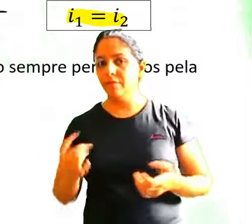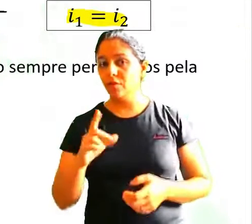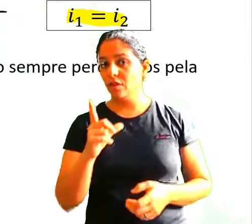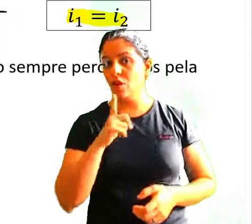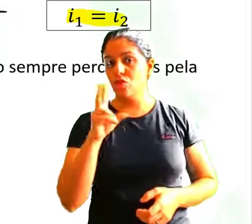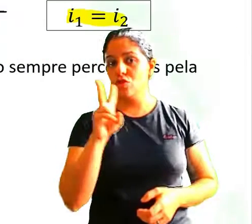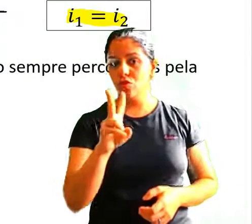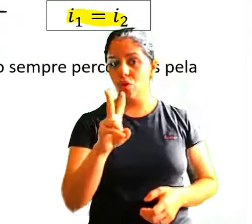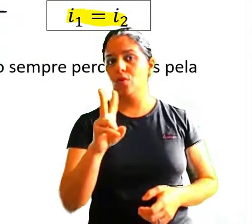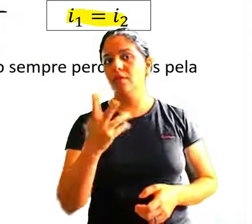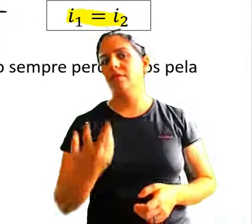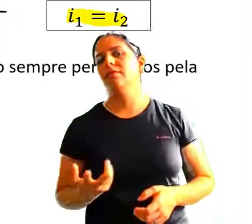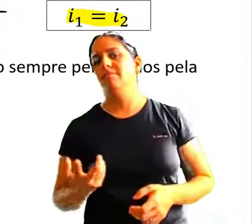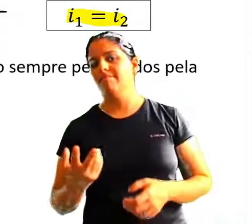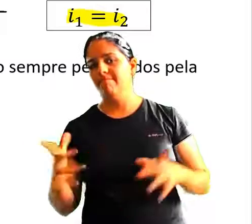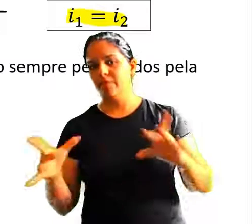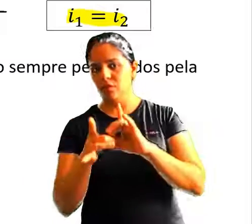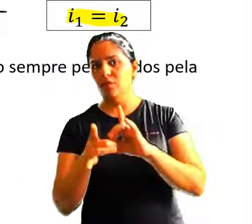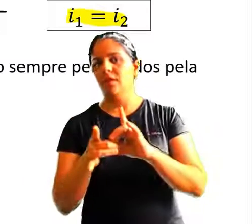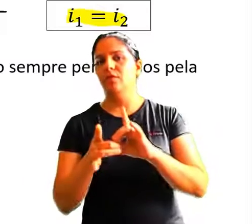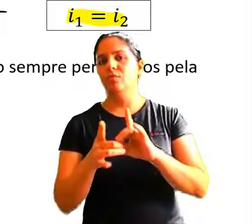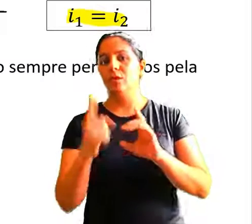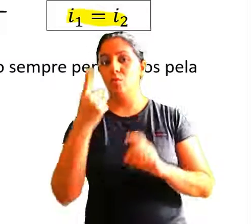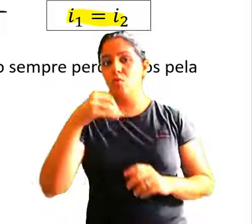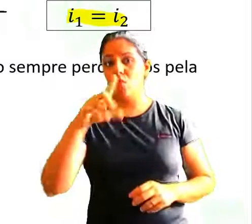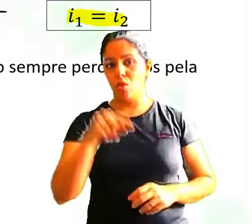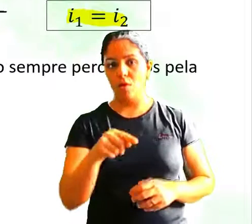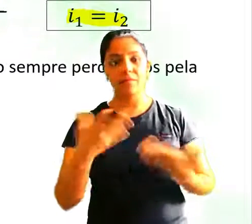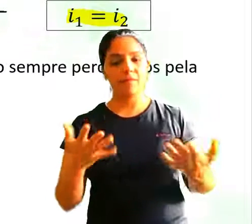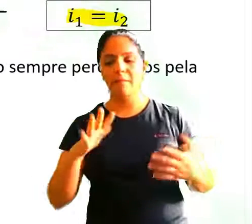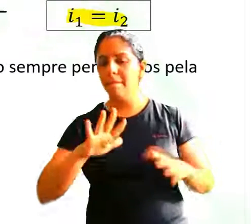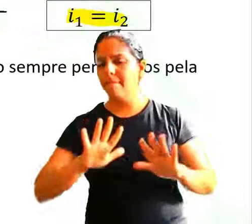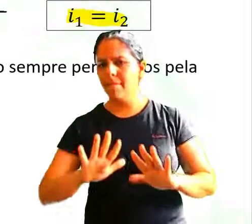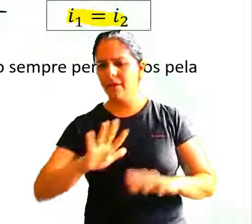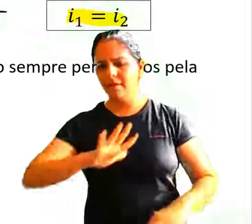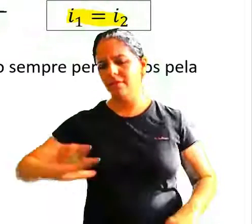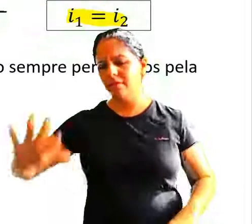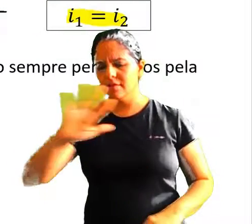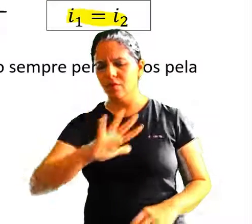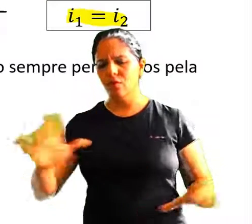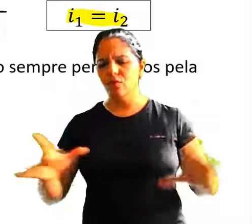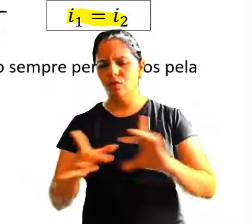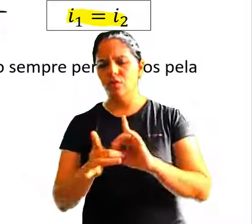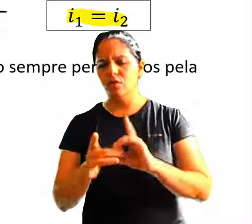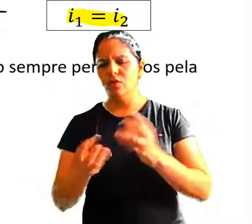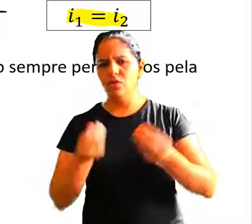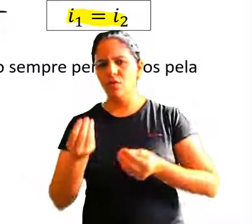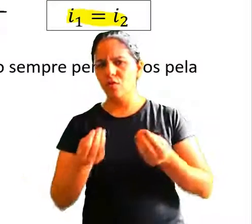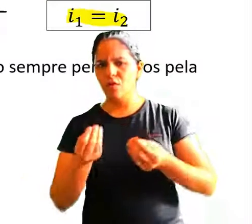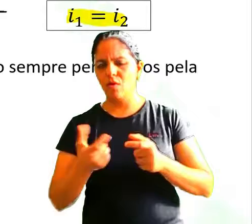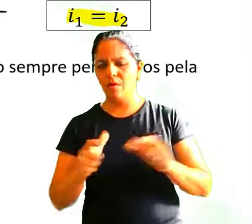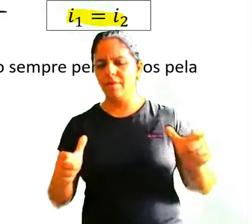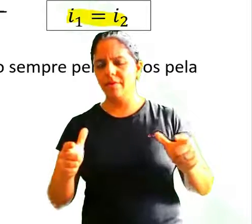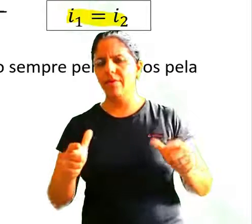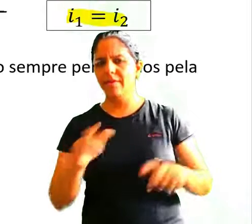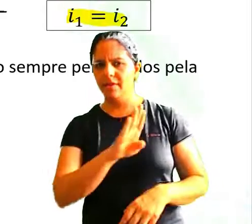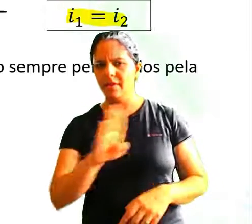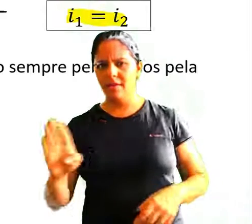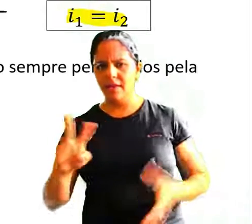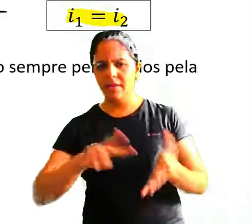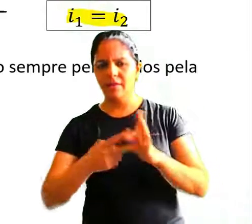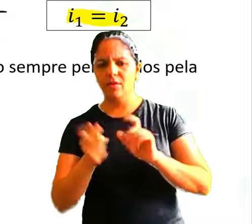Ok? Cada nó só tem dois elementos ligados a ele, tá? Dessa forma, então, todos esses elementos aqui,